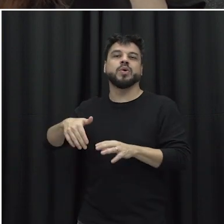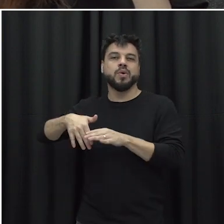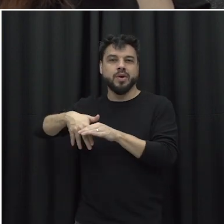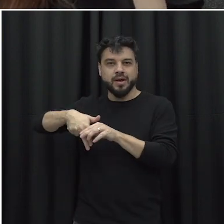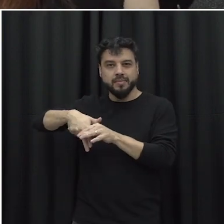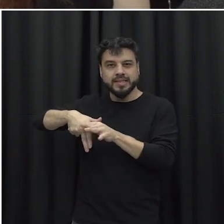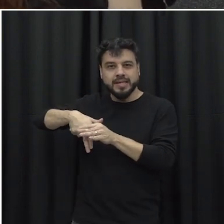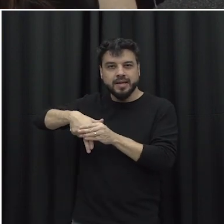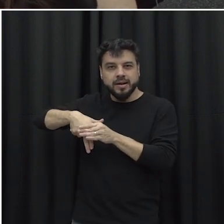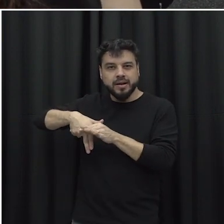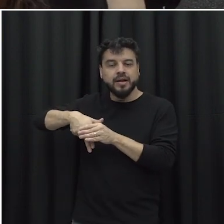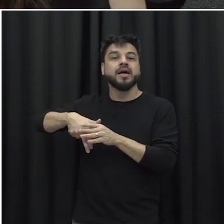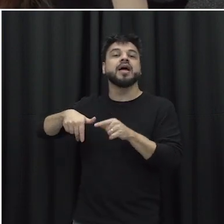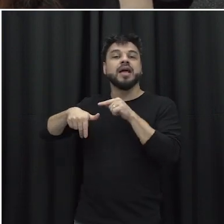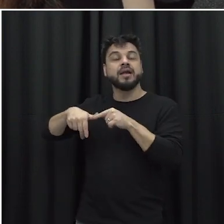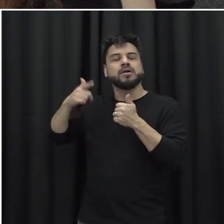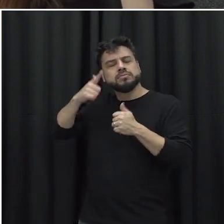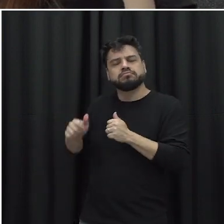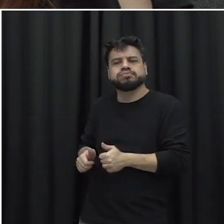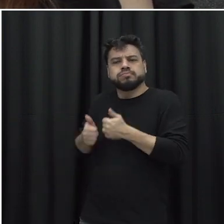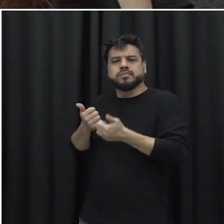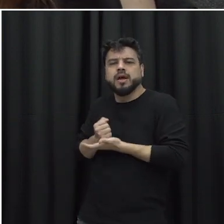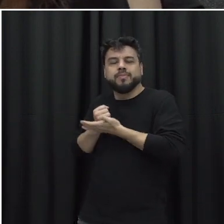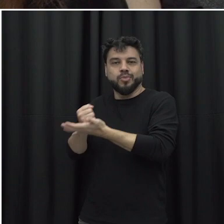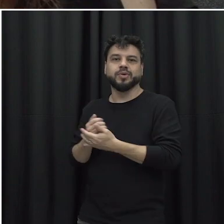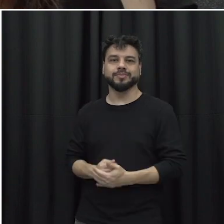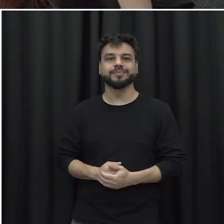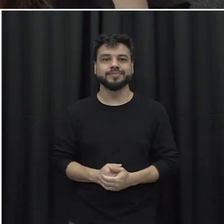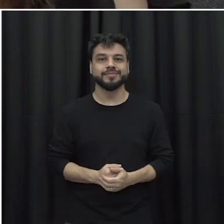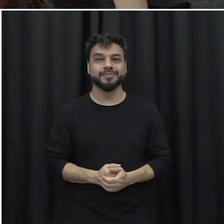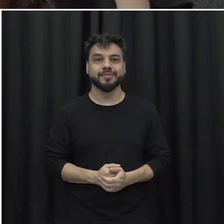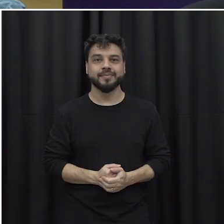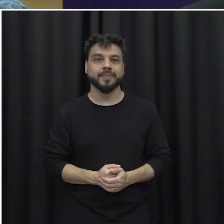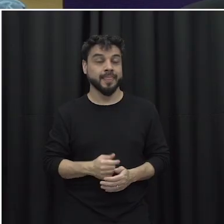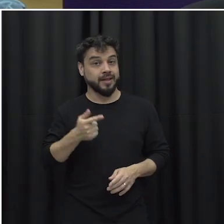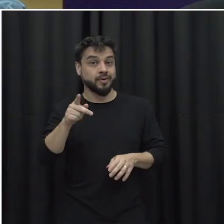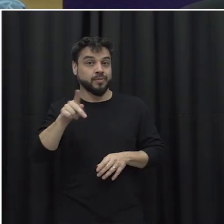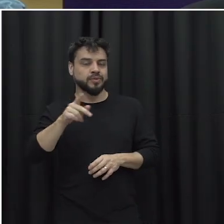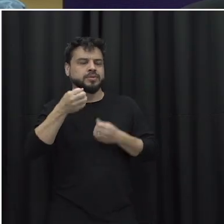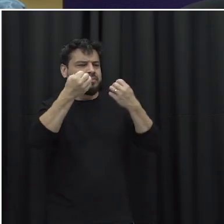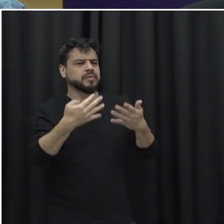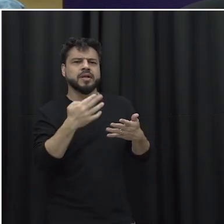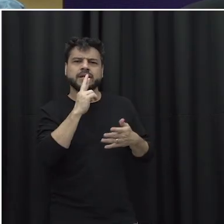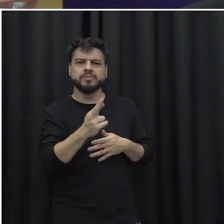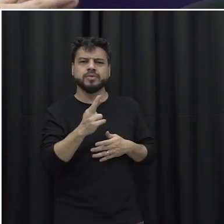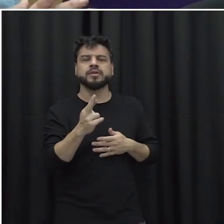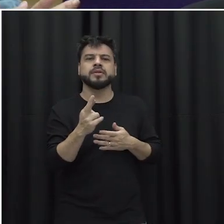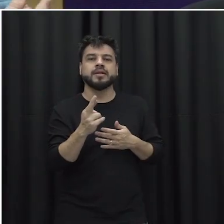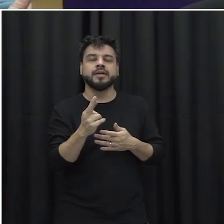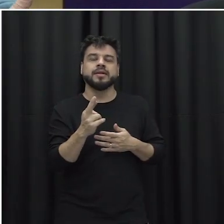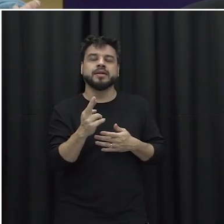aí uma gama maior de oportunidades, né, para tratamentos. E em questão